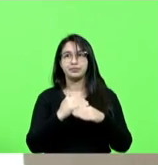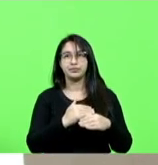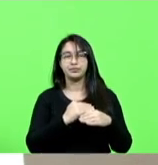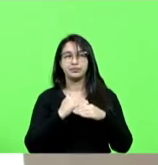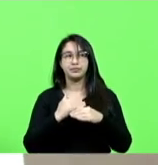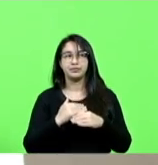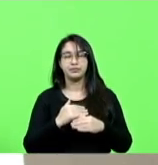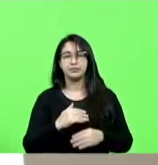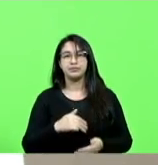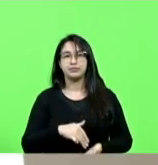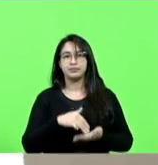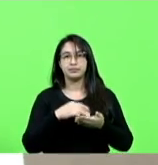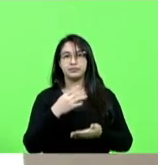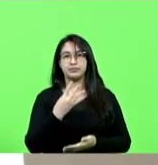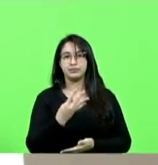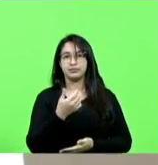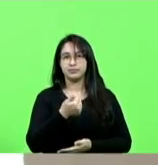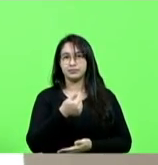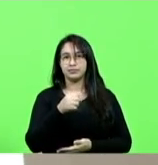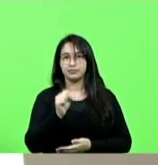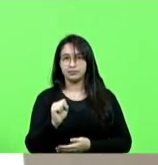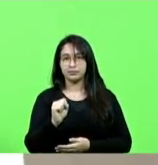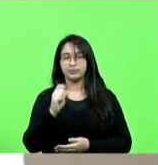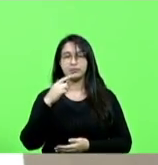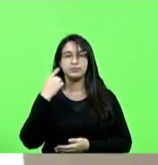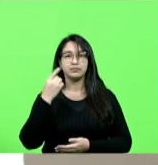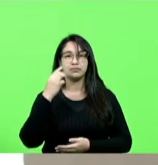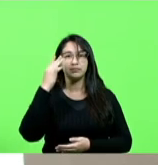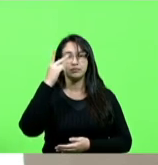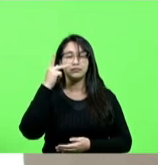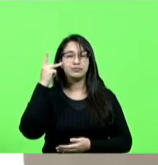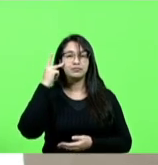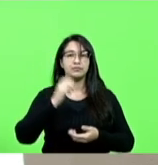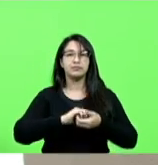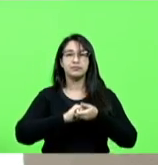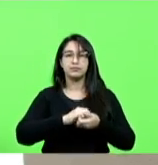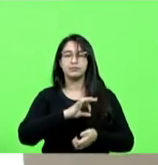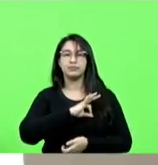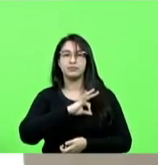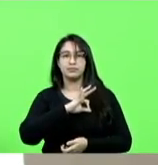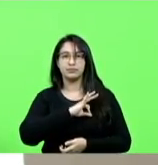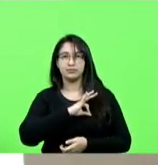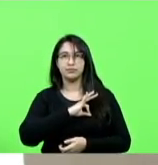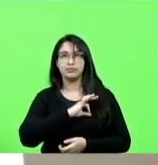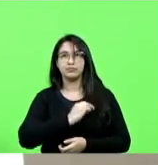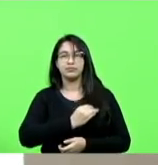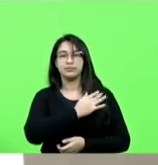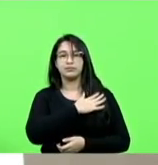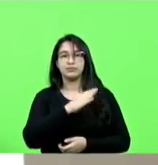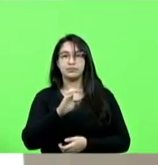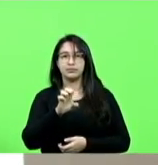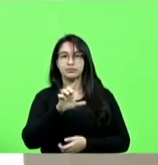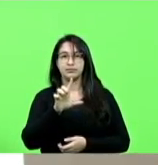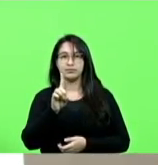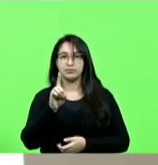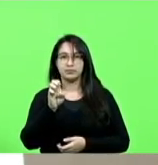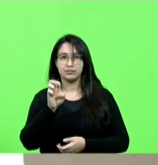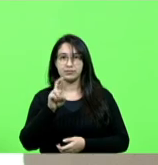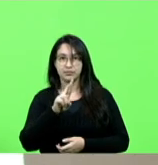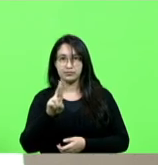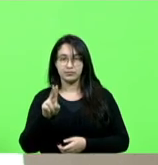por unanimidade. Moção 418. Autor deputado Paulinha. Cumprimentando os policiais militares. Hélder Serafim e Irã